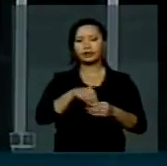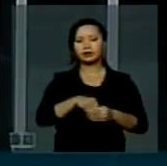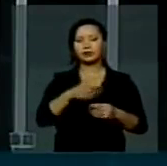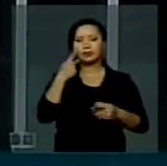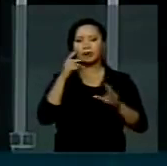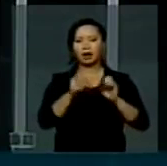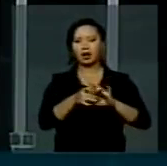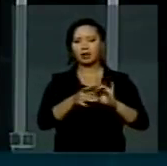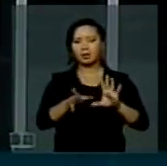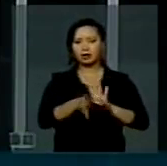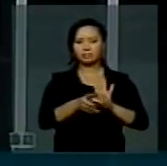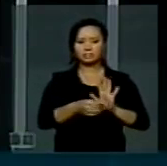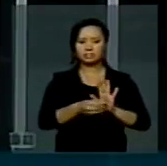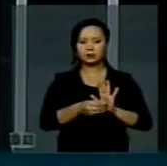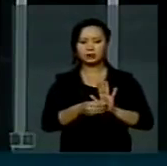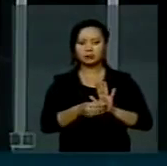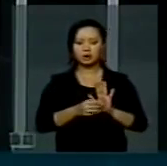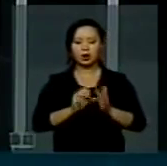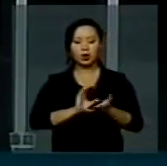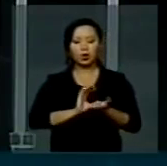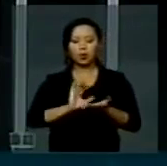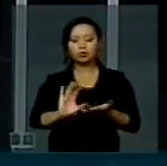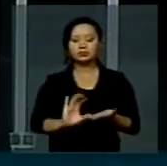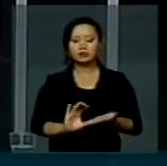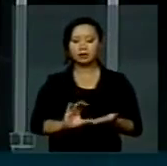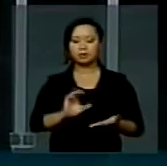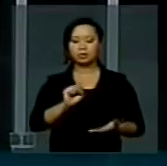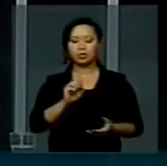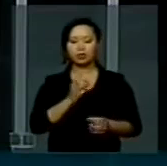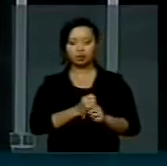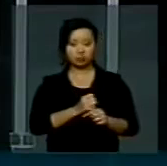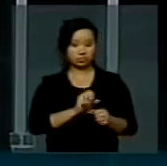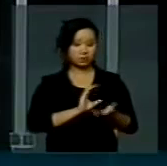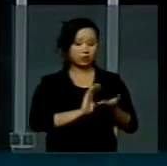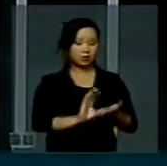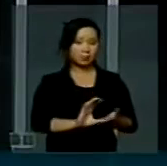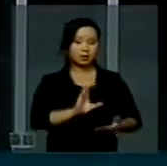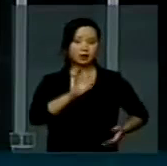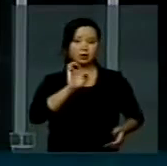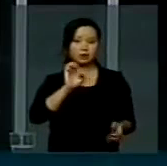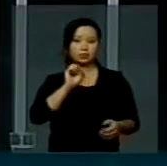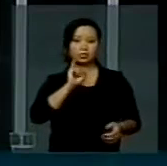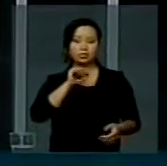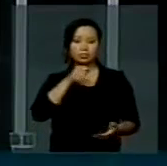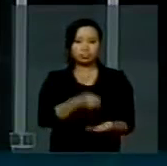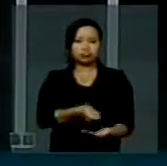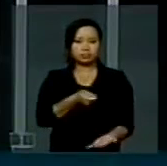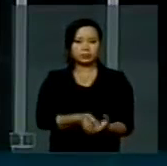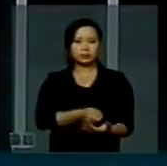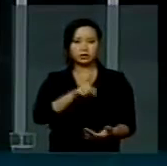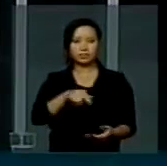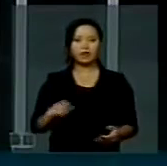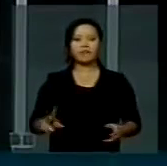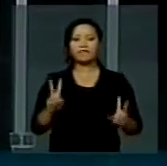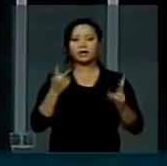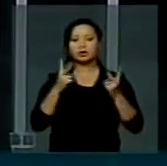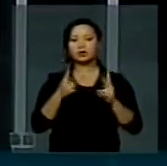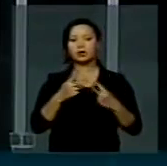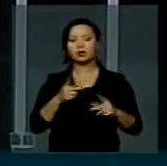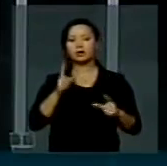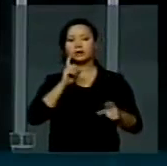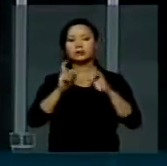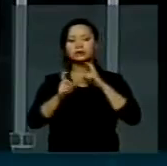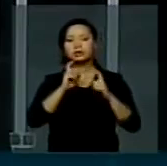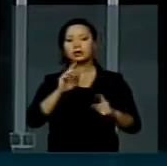O orçamento impositivo é a grande vitória da gestão do deputado Henrique Eduardo Alves, que fez disso a sua bandeira